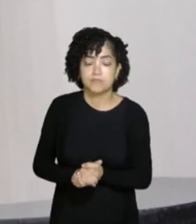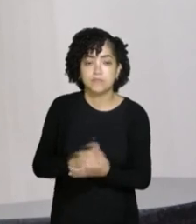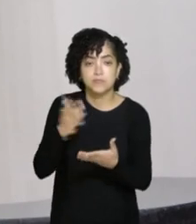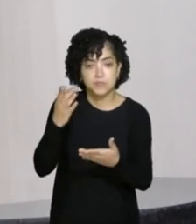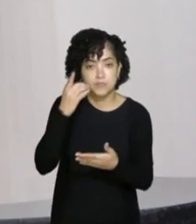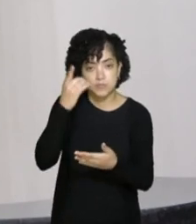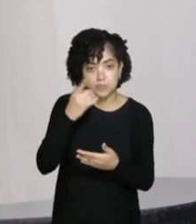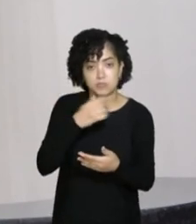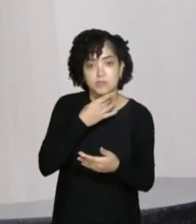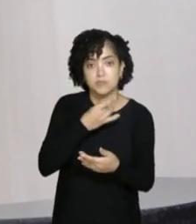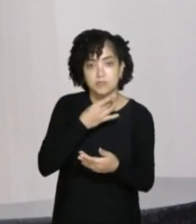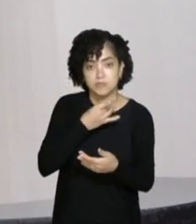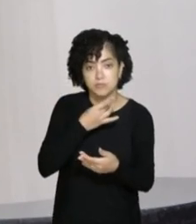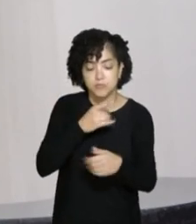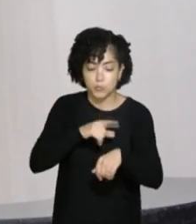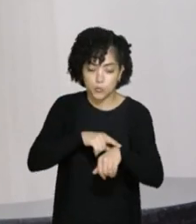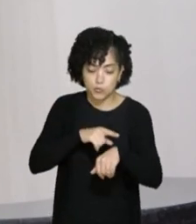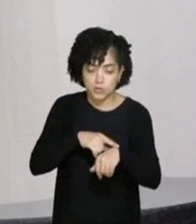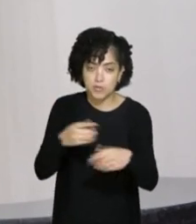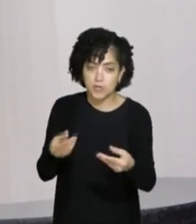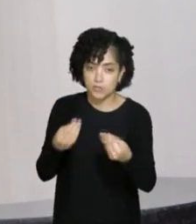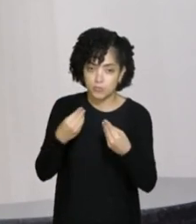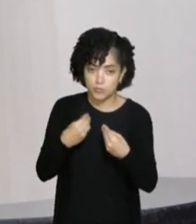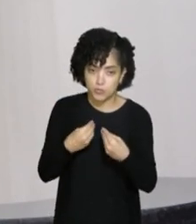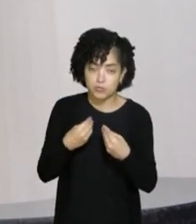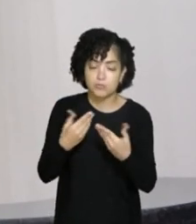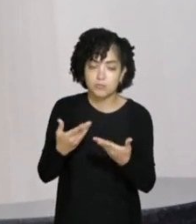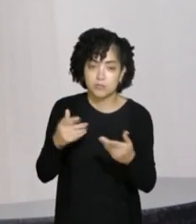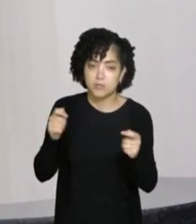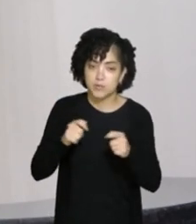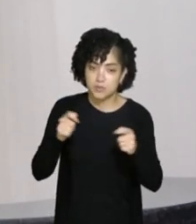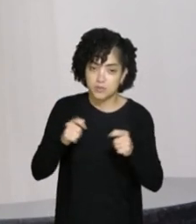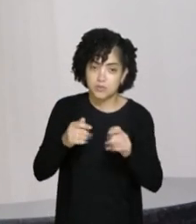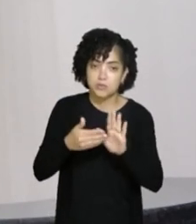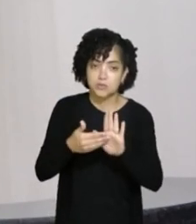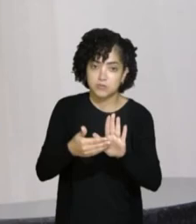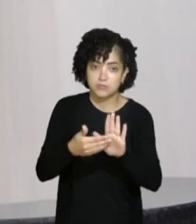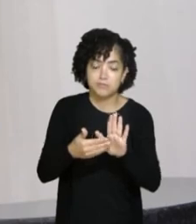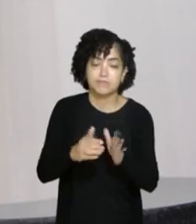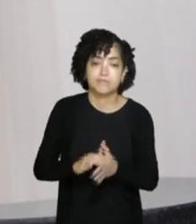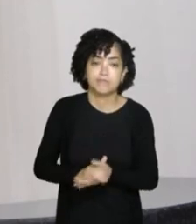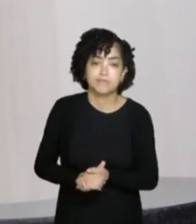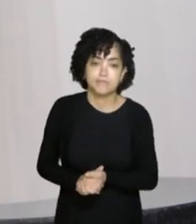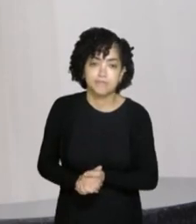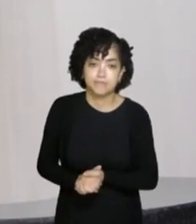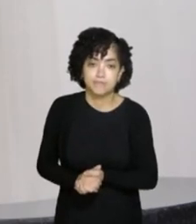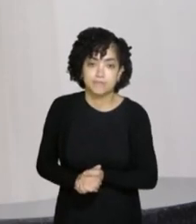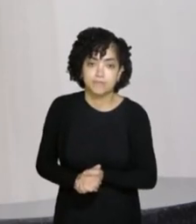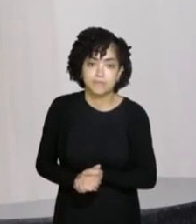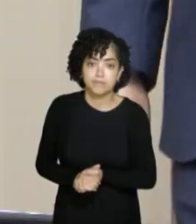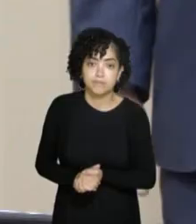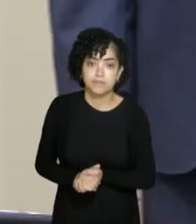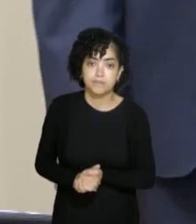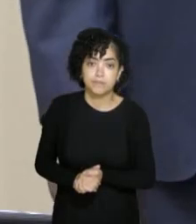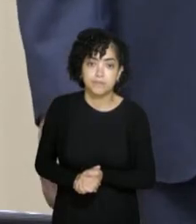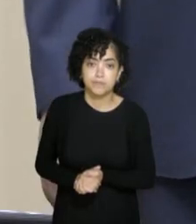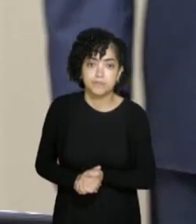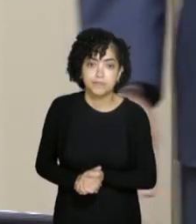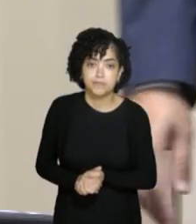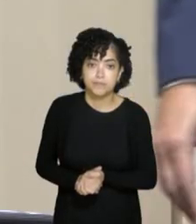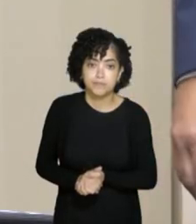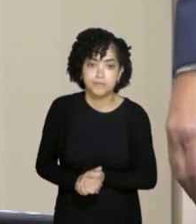cedeu gentilmente o tempo do MDB para que nós pudéssemos deixar aqui a nossa mensagem. Obrigado, deputada